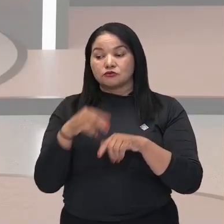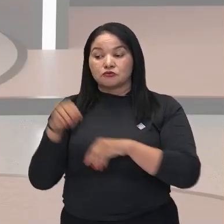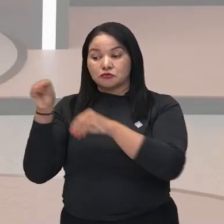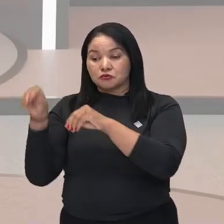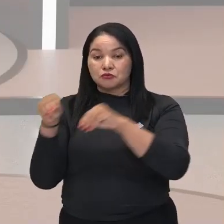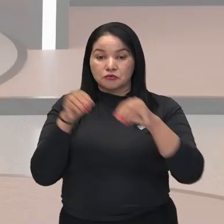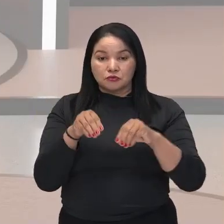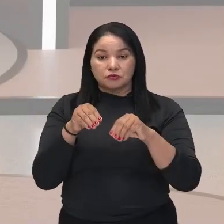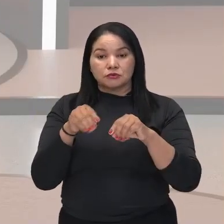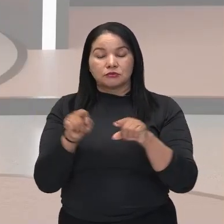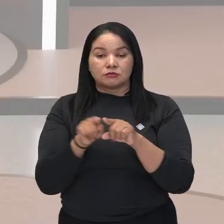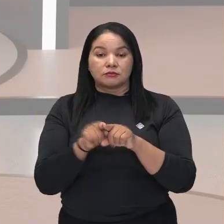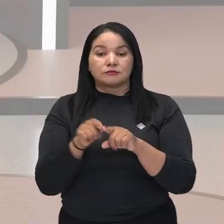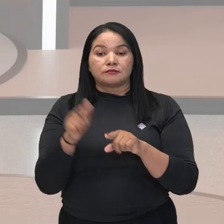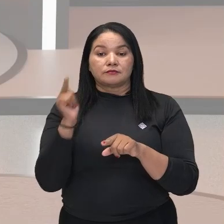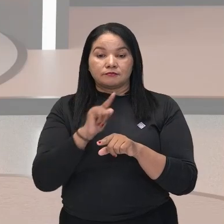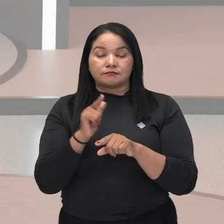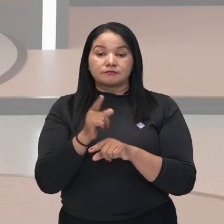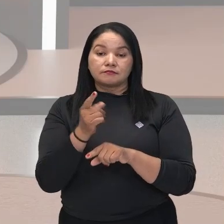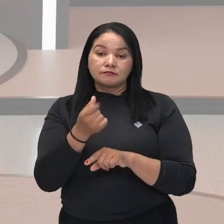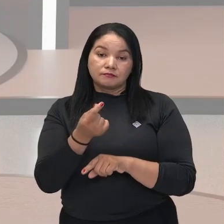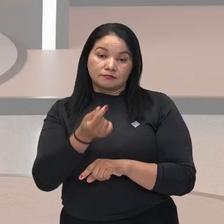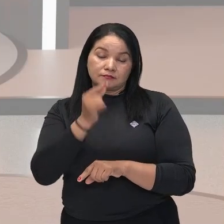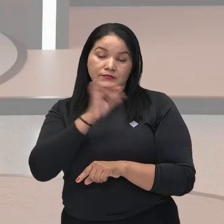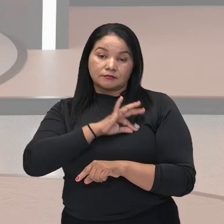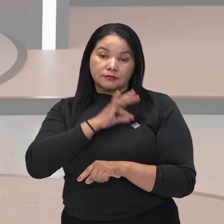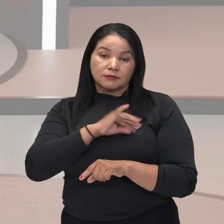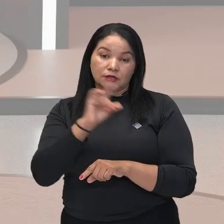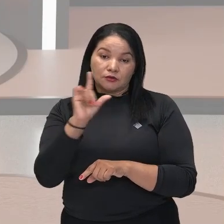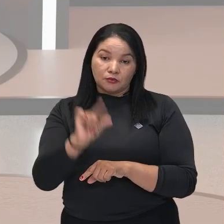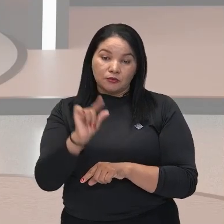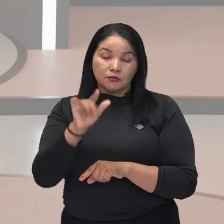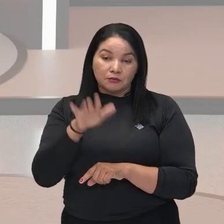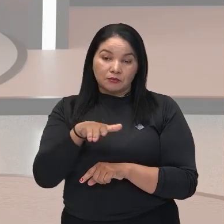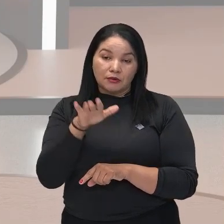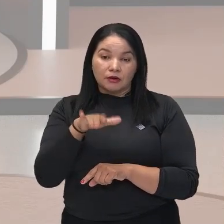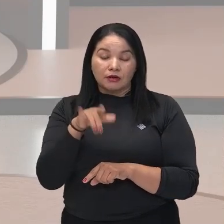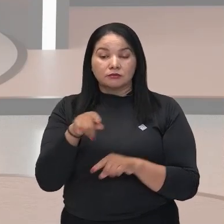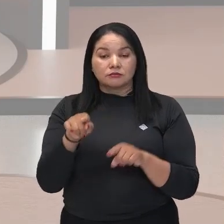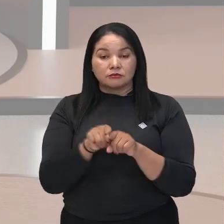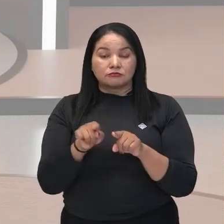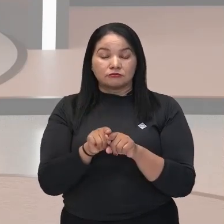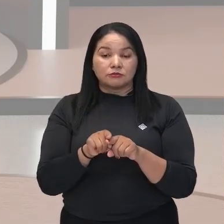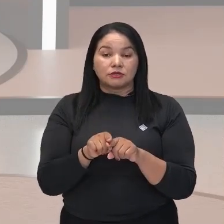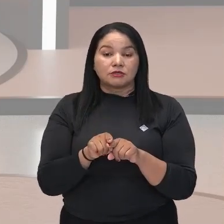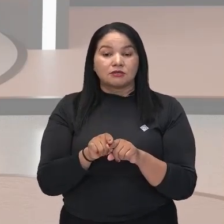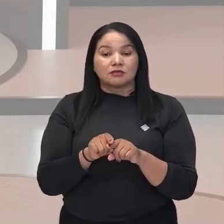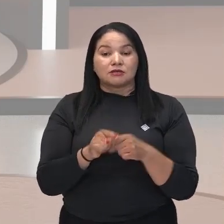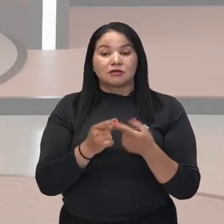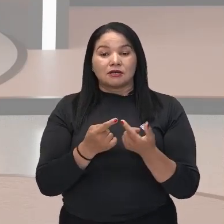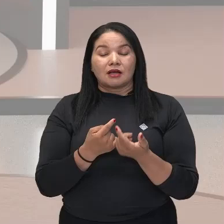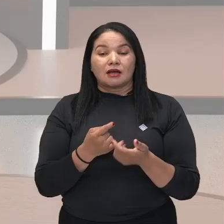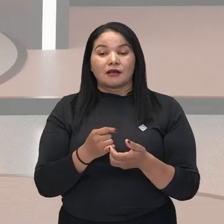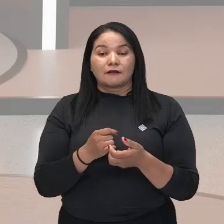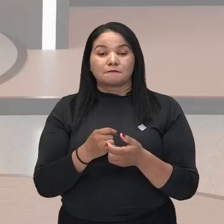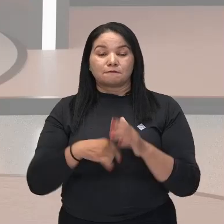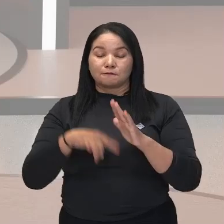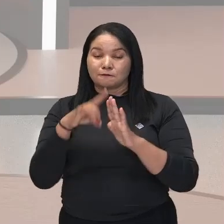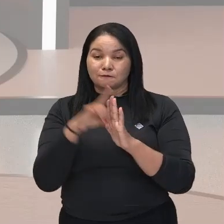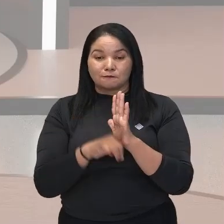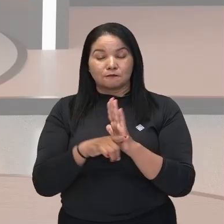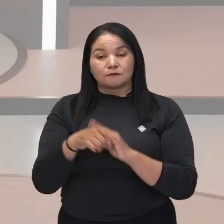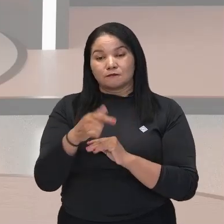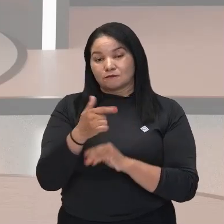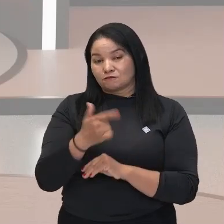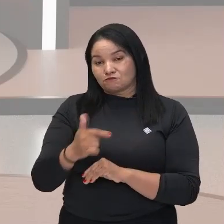que acabam ganhando ali salários baixos, né, e não tem ali muitos direitos,